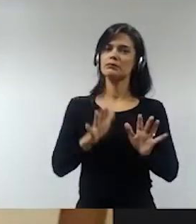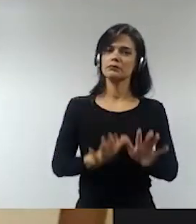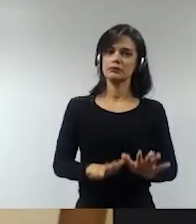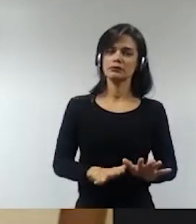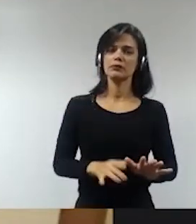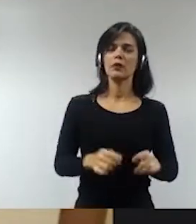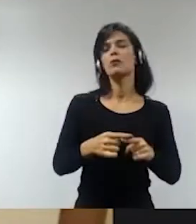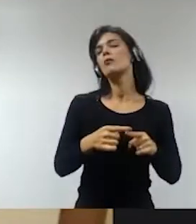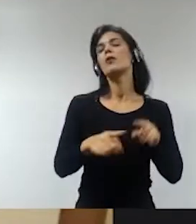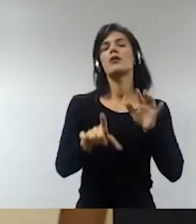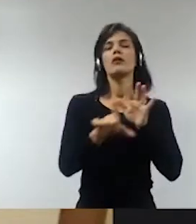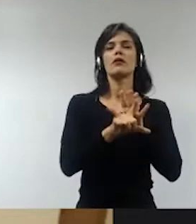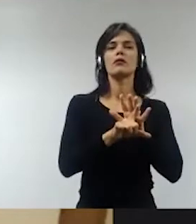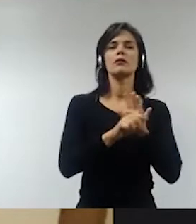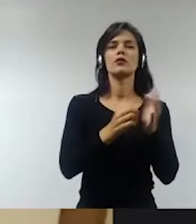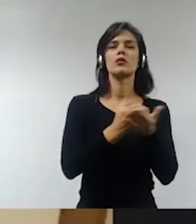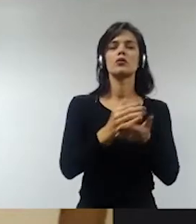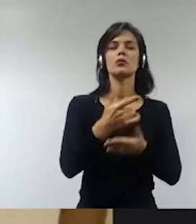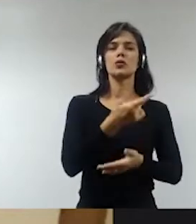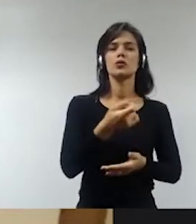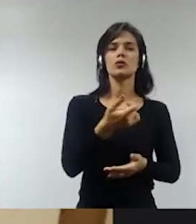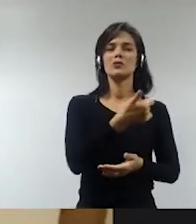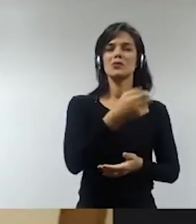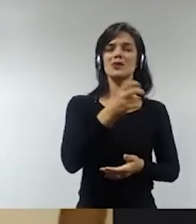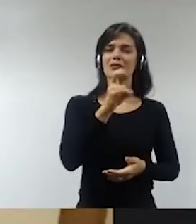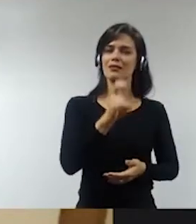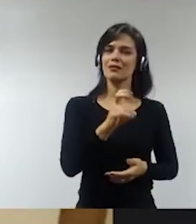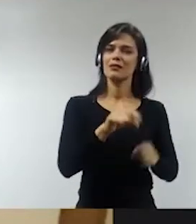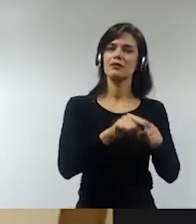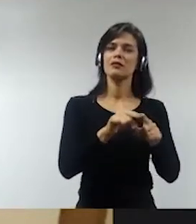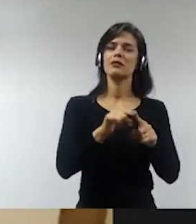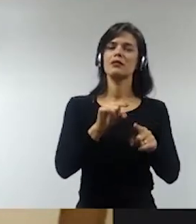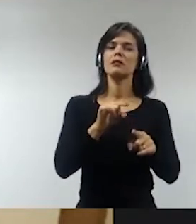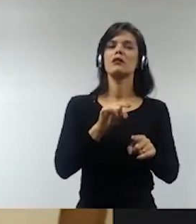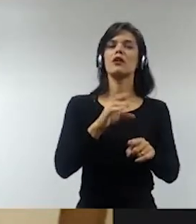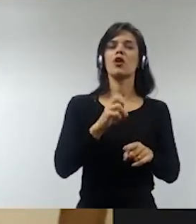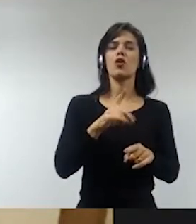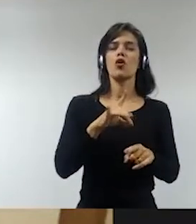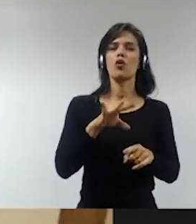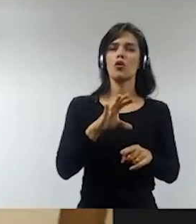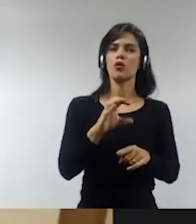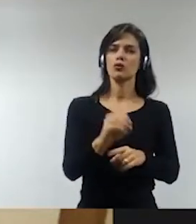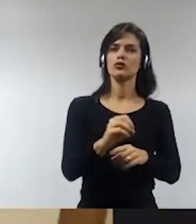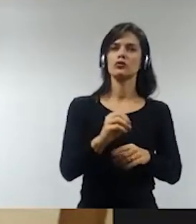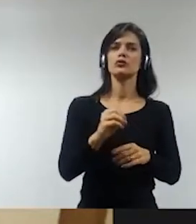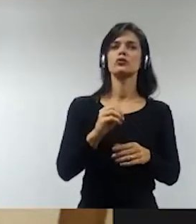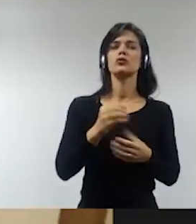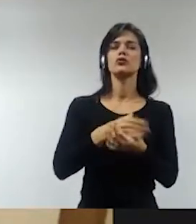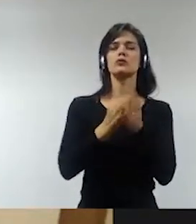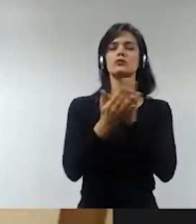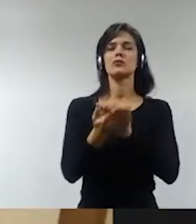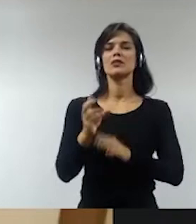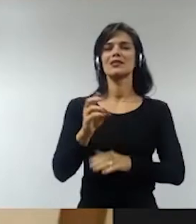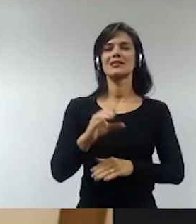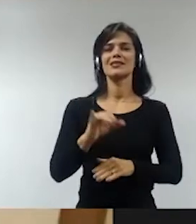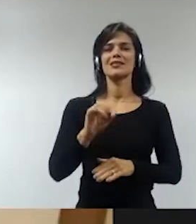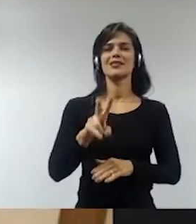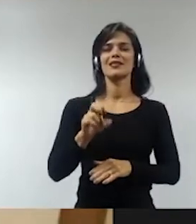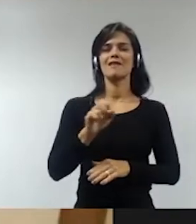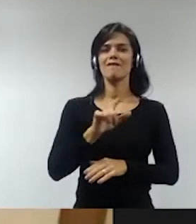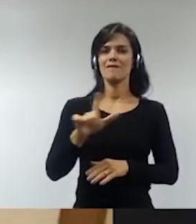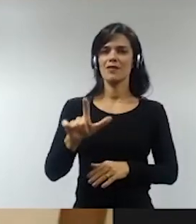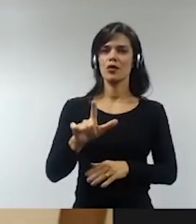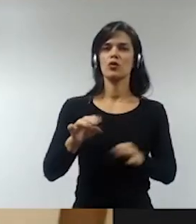a legislação veio em 2015, a lei de mediação, e também o Código de Processo Civil, né, que estimula que todos os magistrados, né,